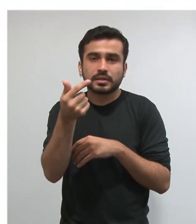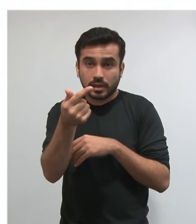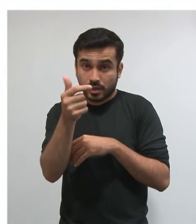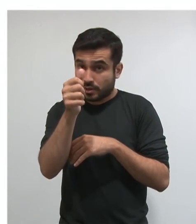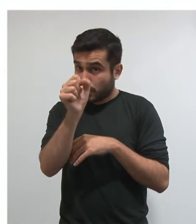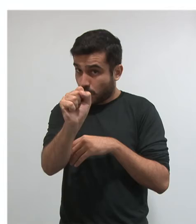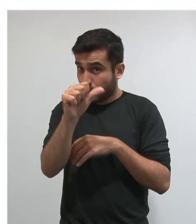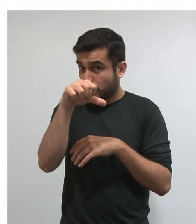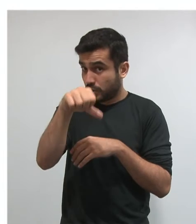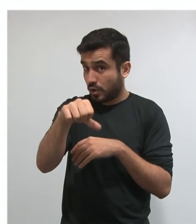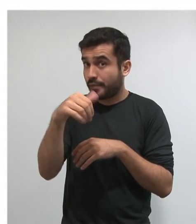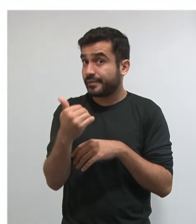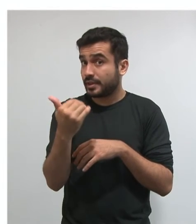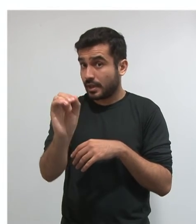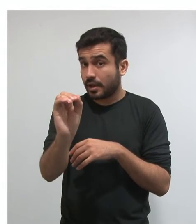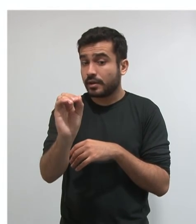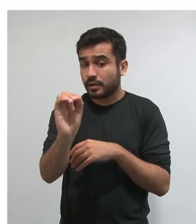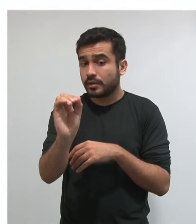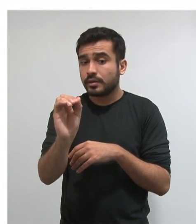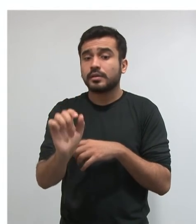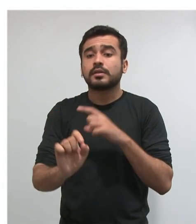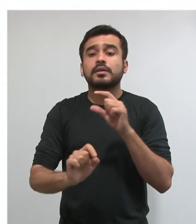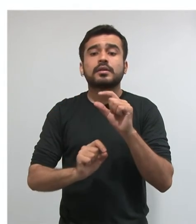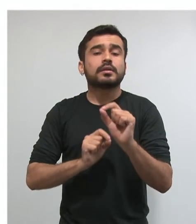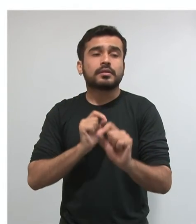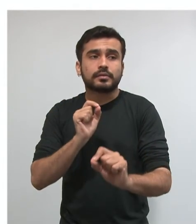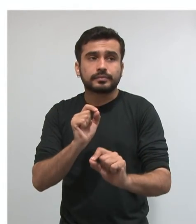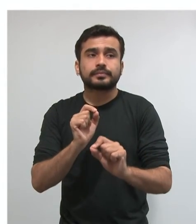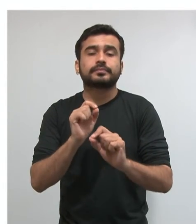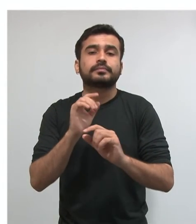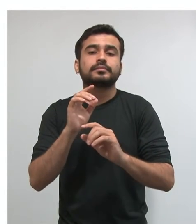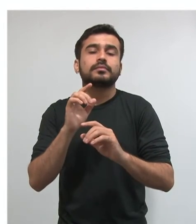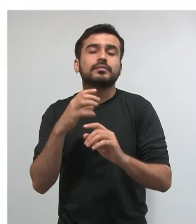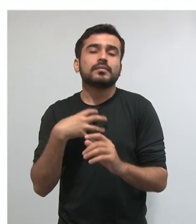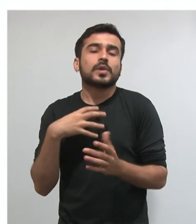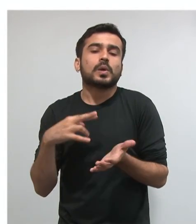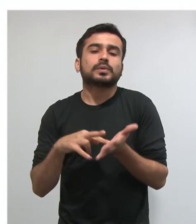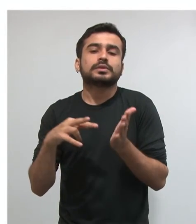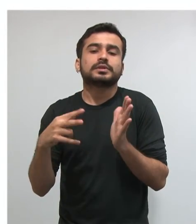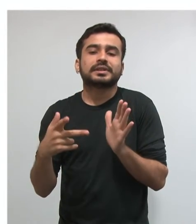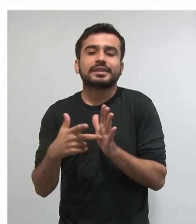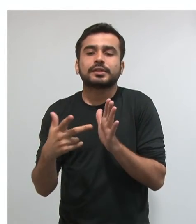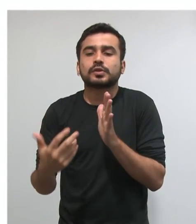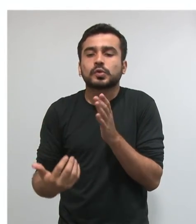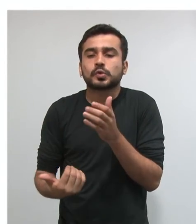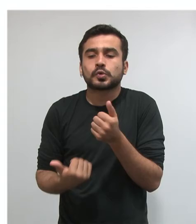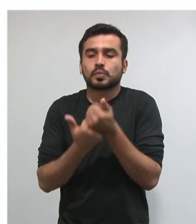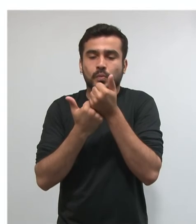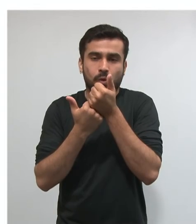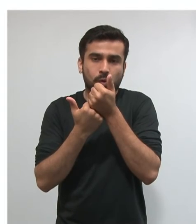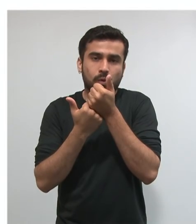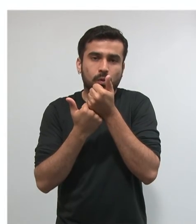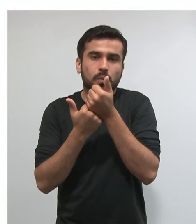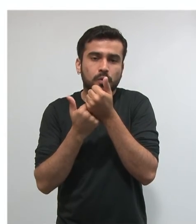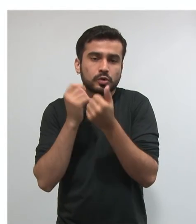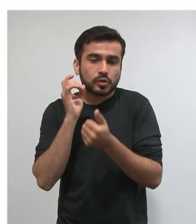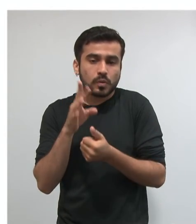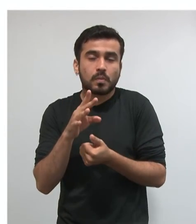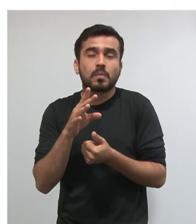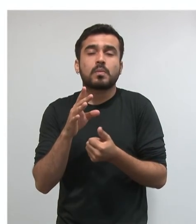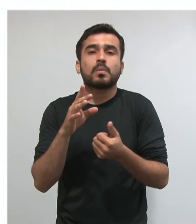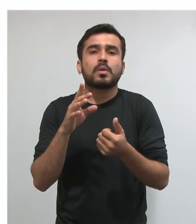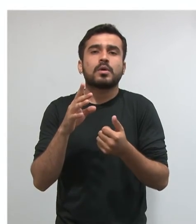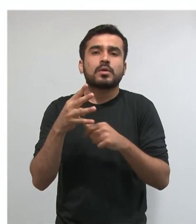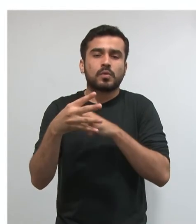7, 8, 9 e 10, que são módulos que vêm no sentido de dar suporte, tá? para